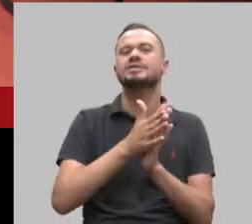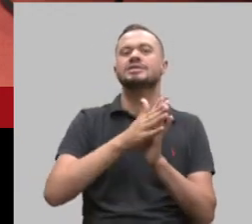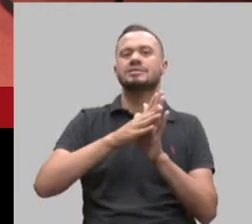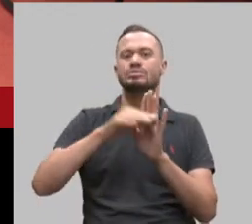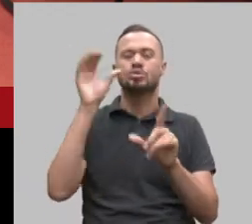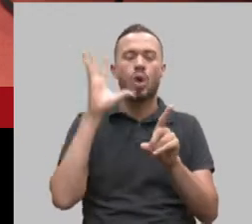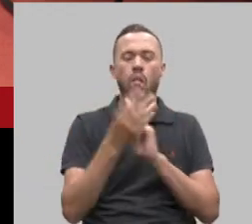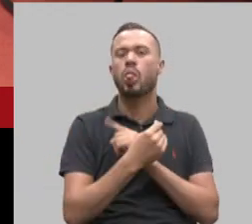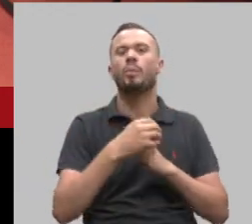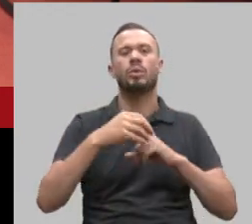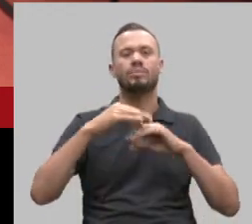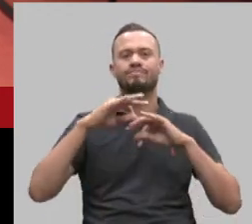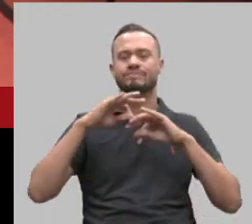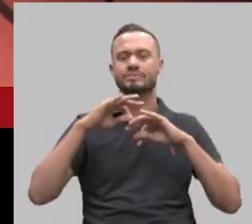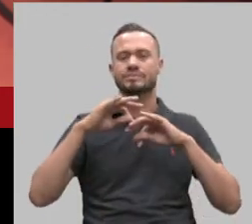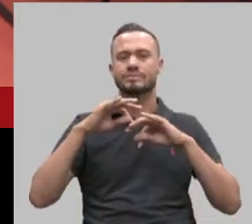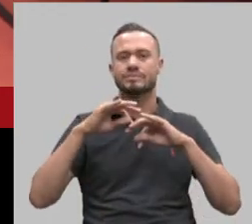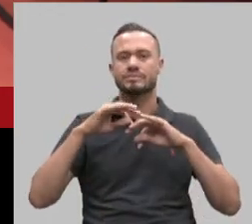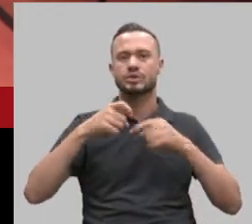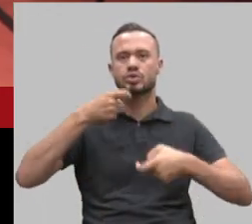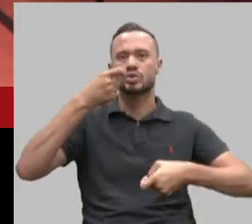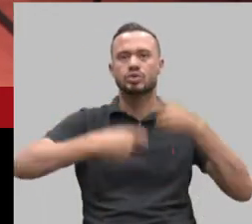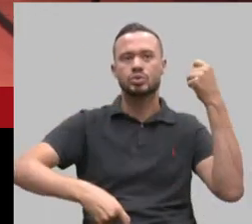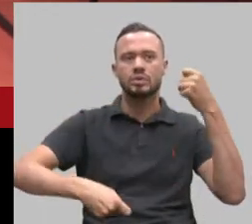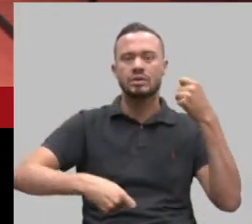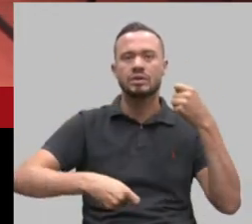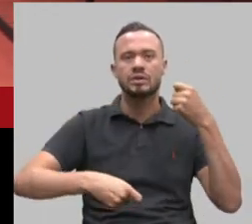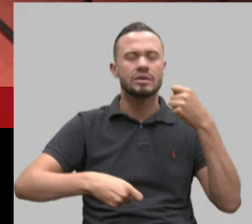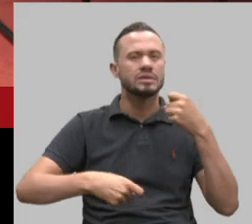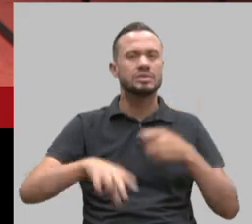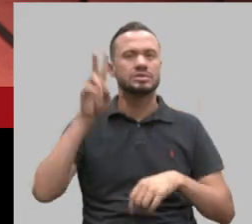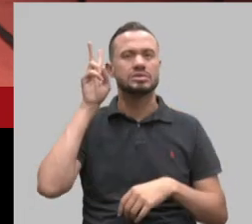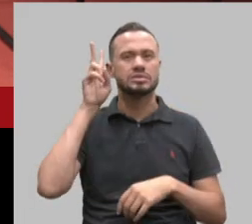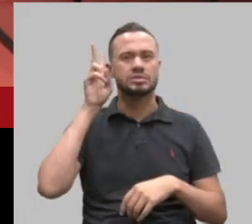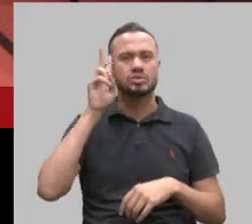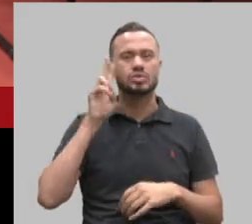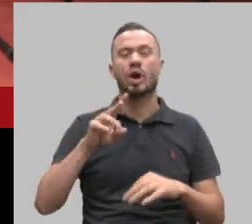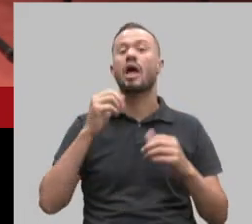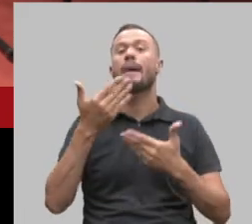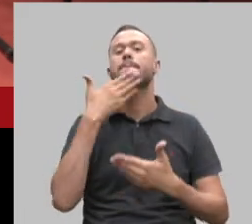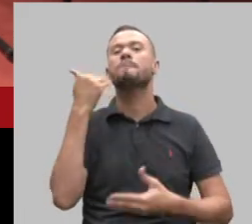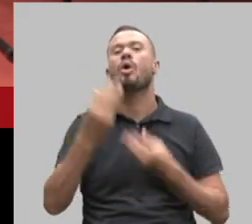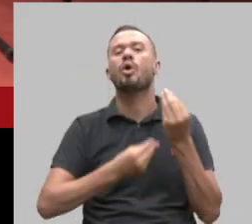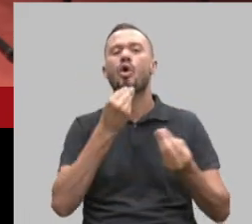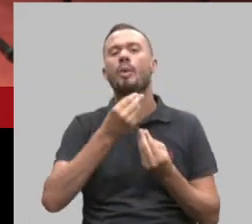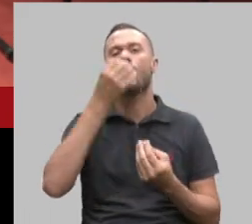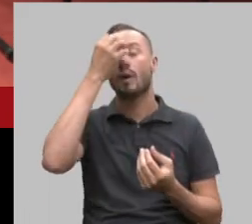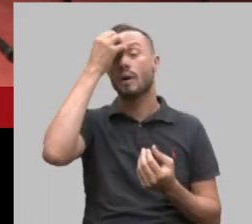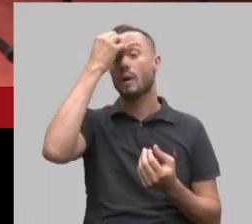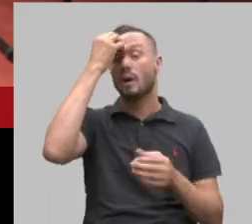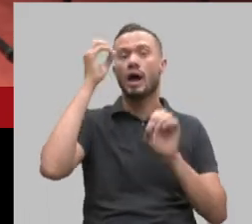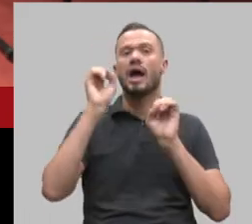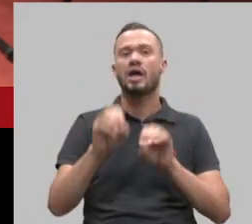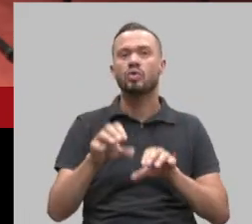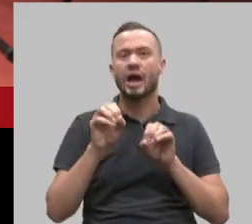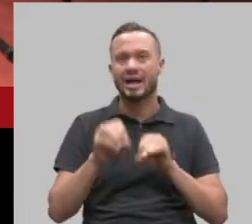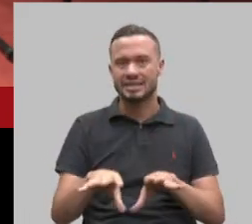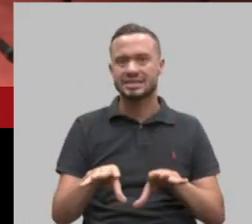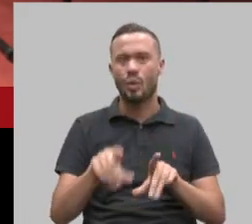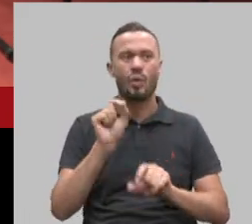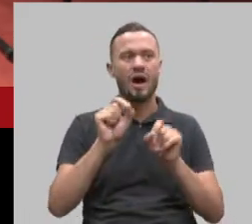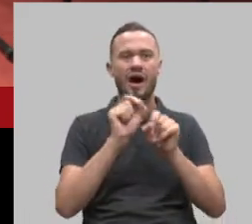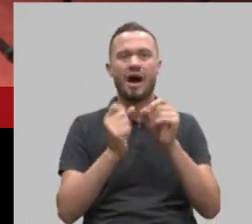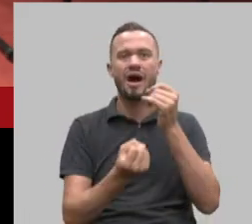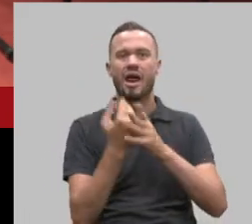e histórico pra gente lidar com isso apenas com a educação nós podemos lidar a educação é feita do povo para o